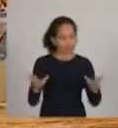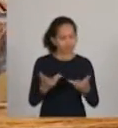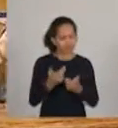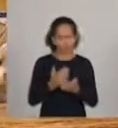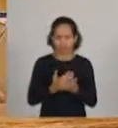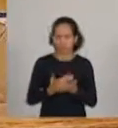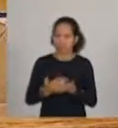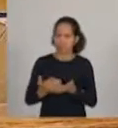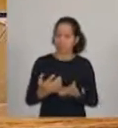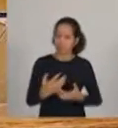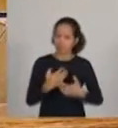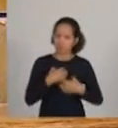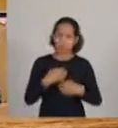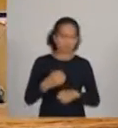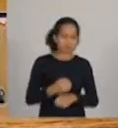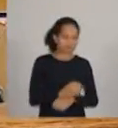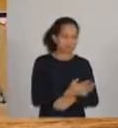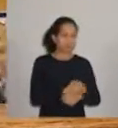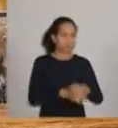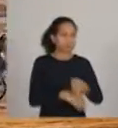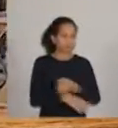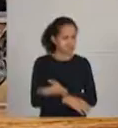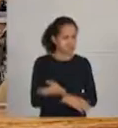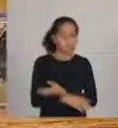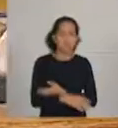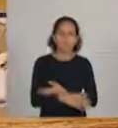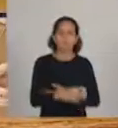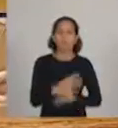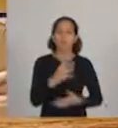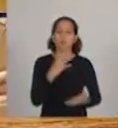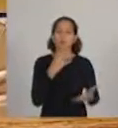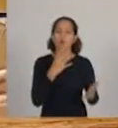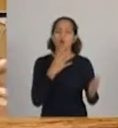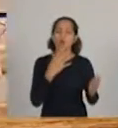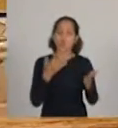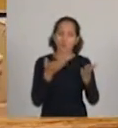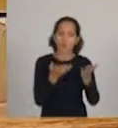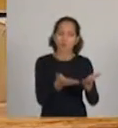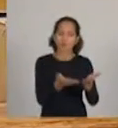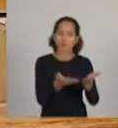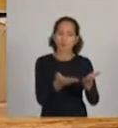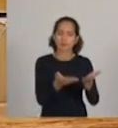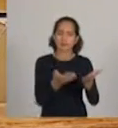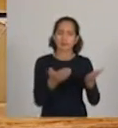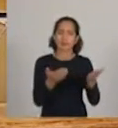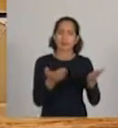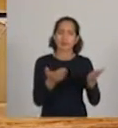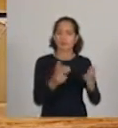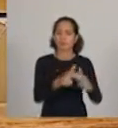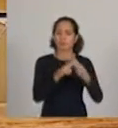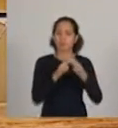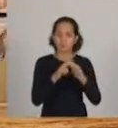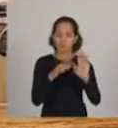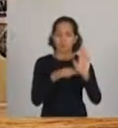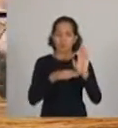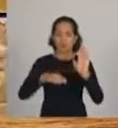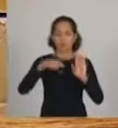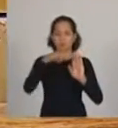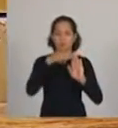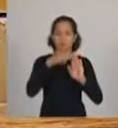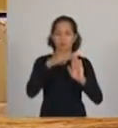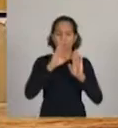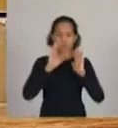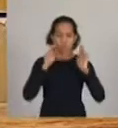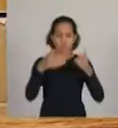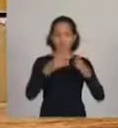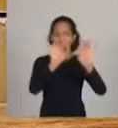pela sensibilidade e pelo reconhecimento que você tem às forças, em especial hoje